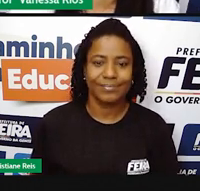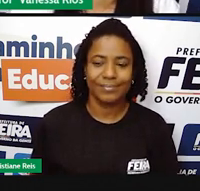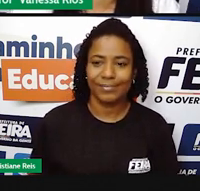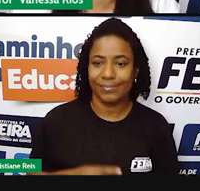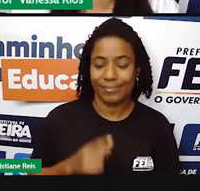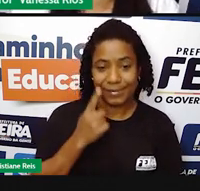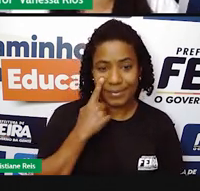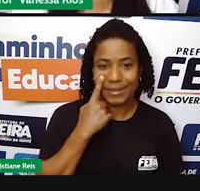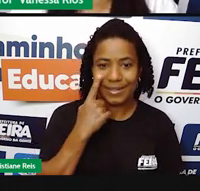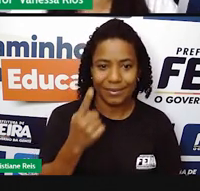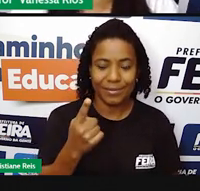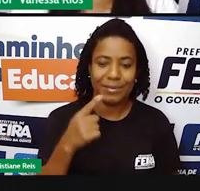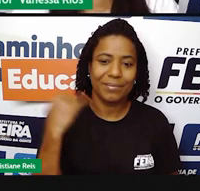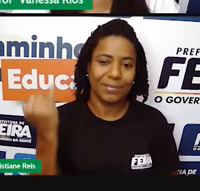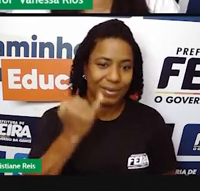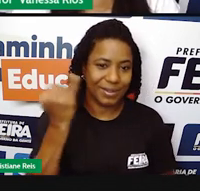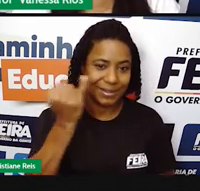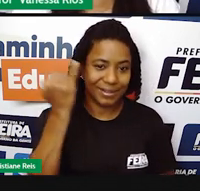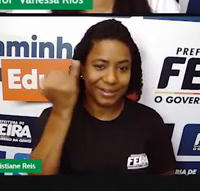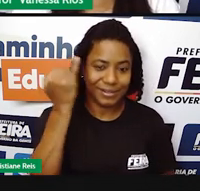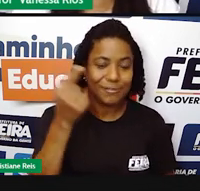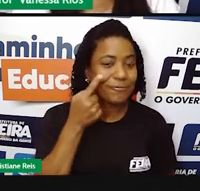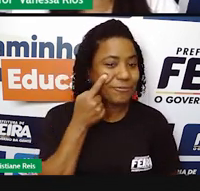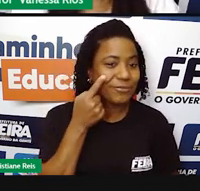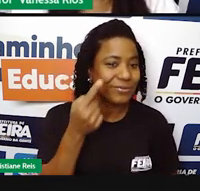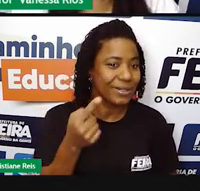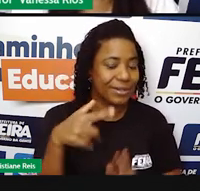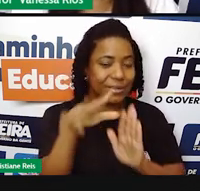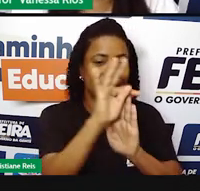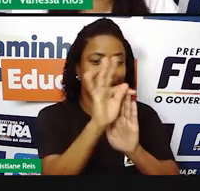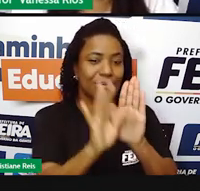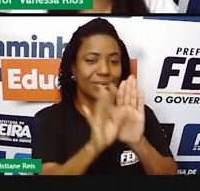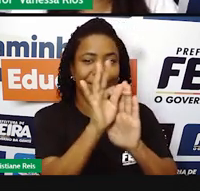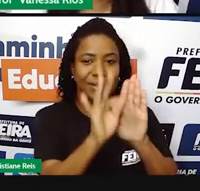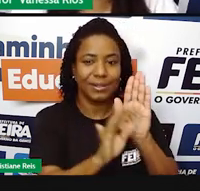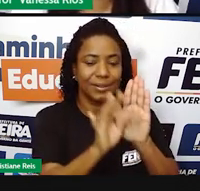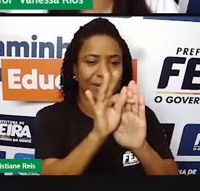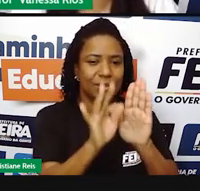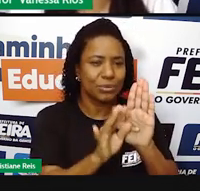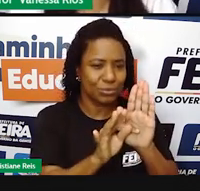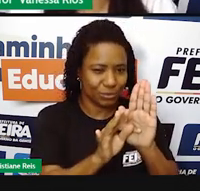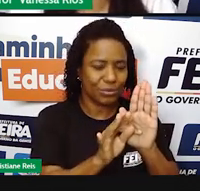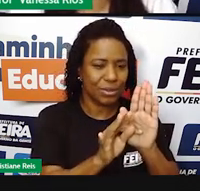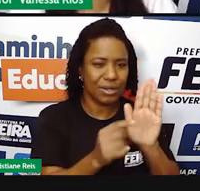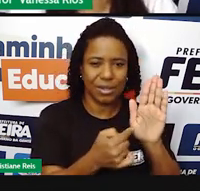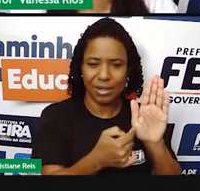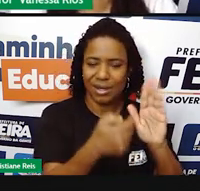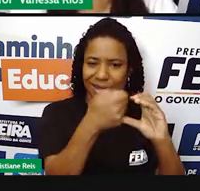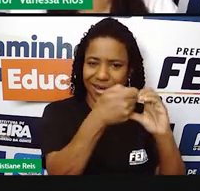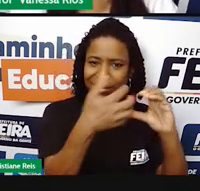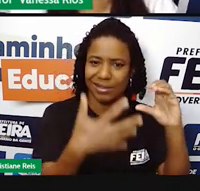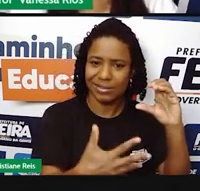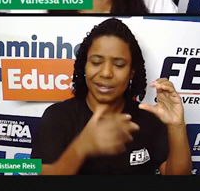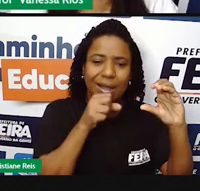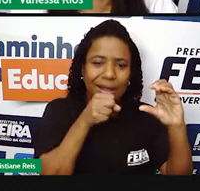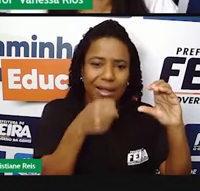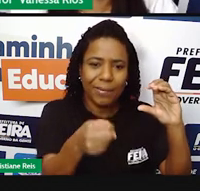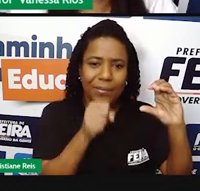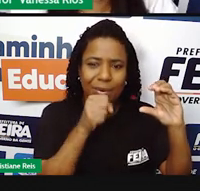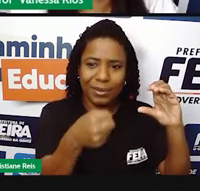E aí é importante observar que tipo de texto, né, é a reportagem. A reportagem é um gênero